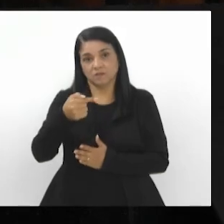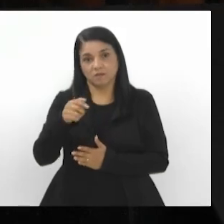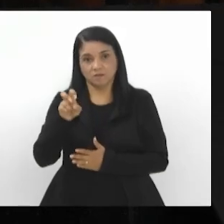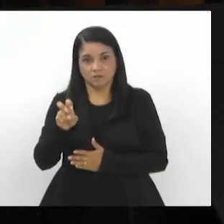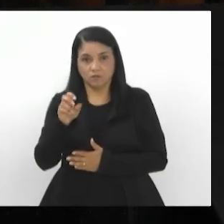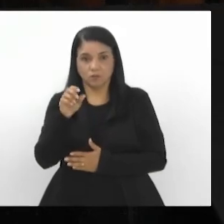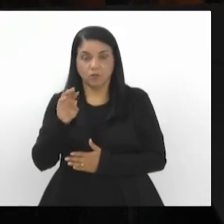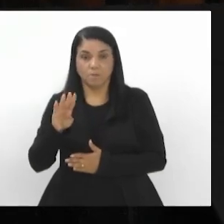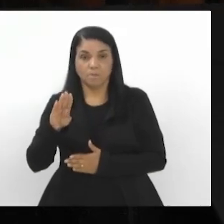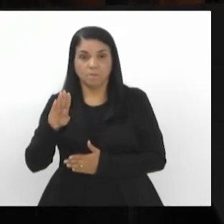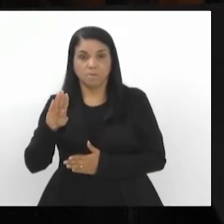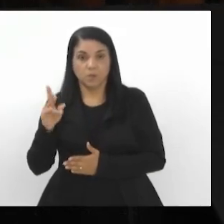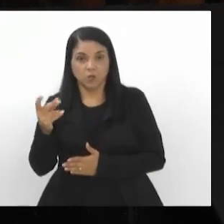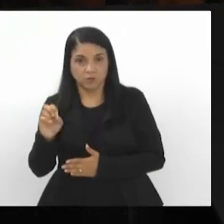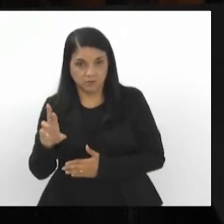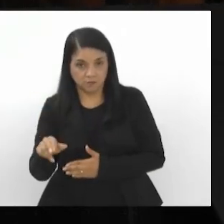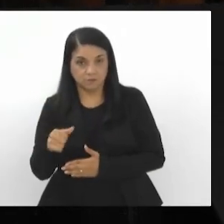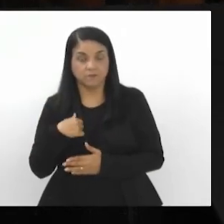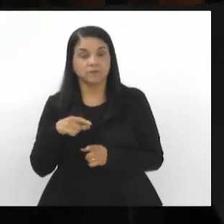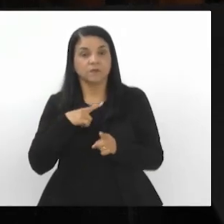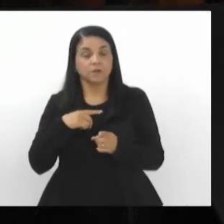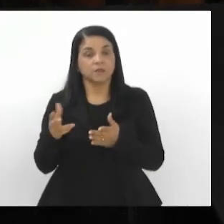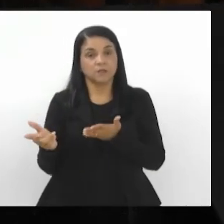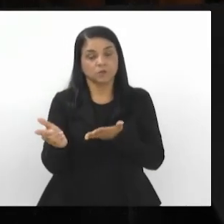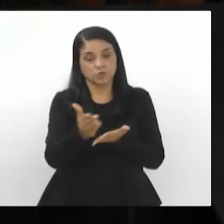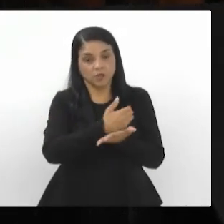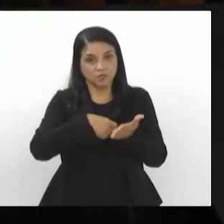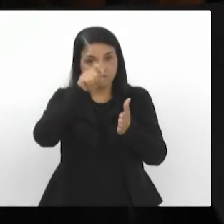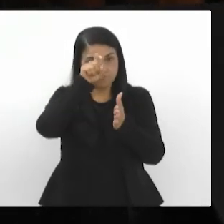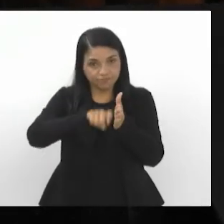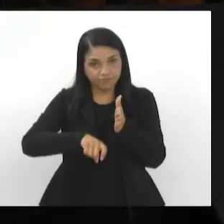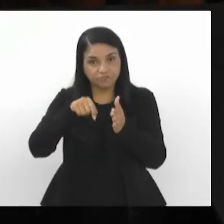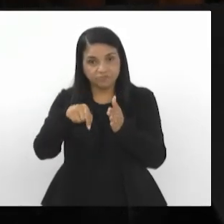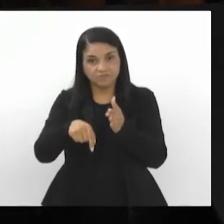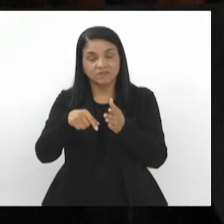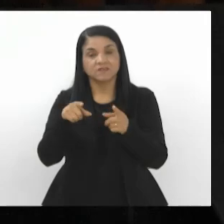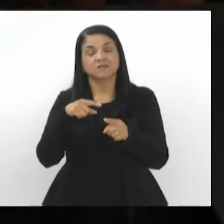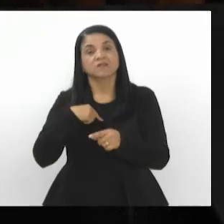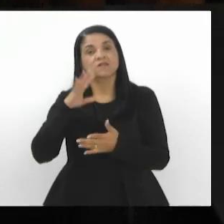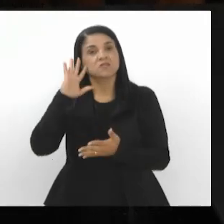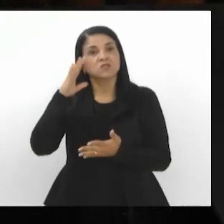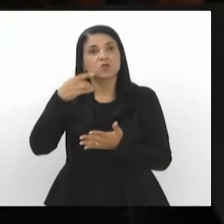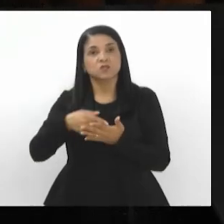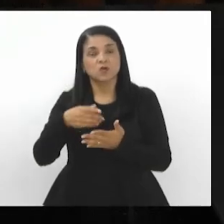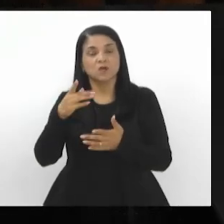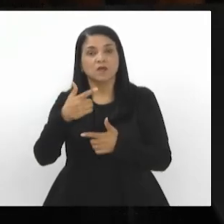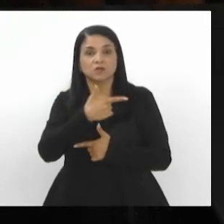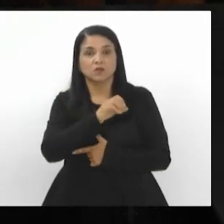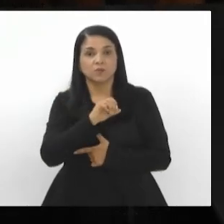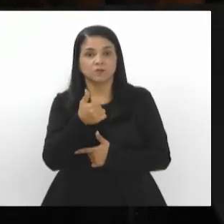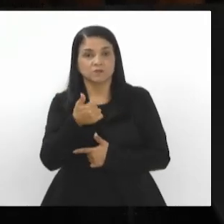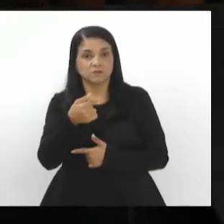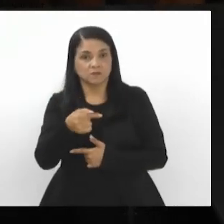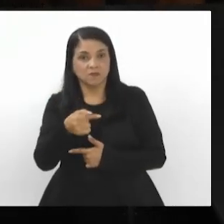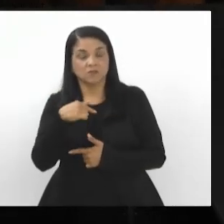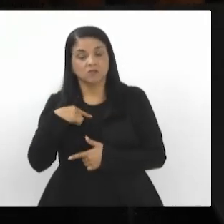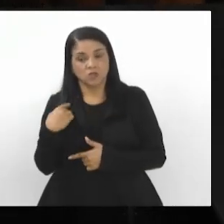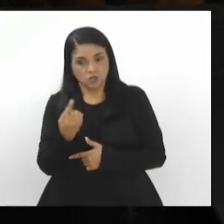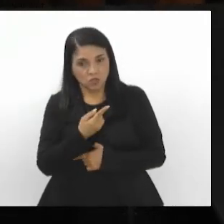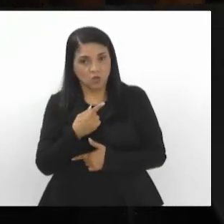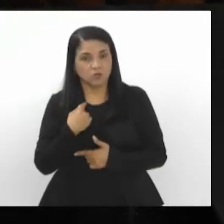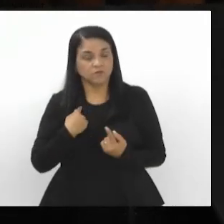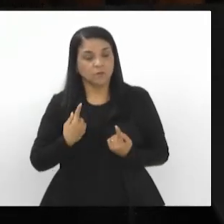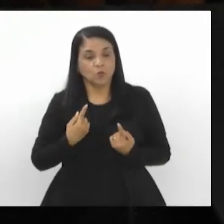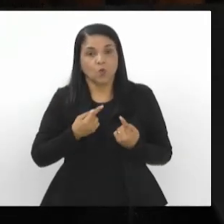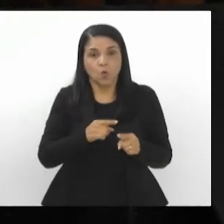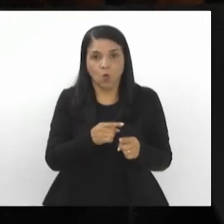temos ainda o regime de recuperação fiscal, colocado como solução lá em 2017, nós estivemos aqui contra o